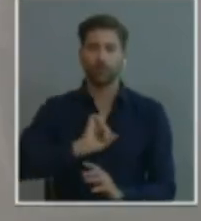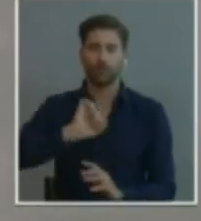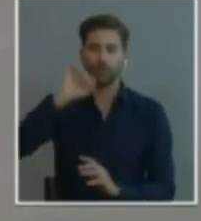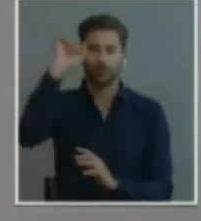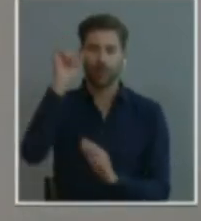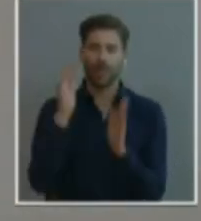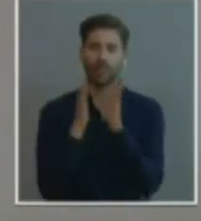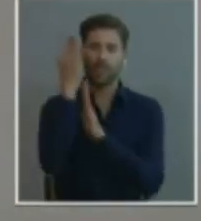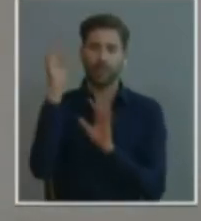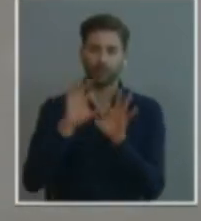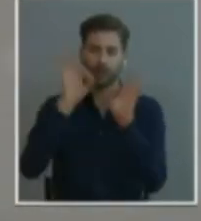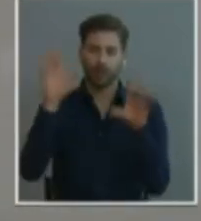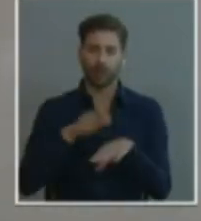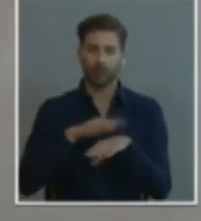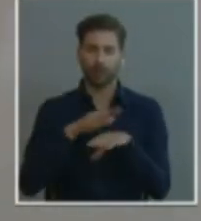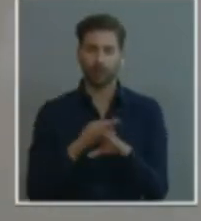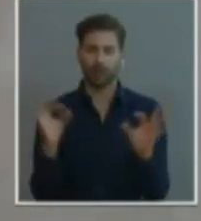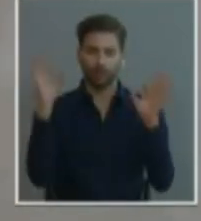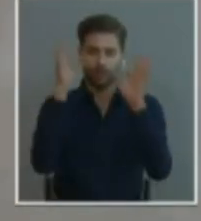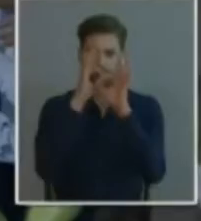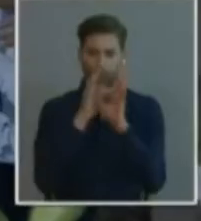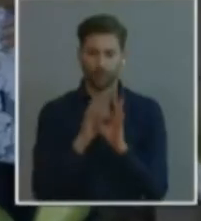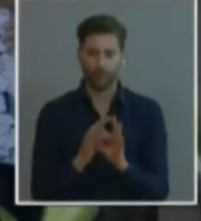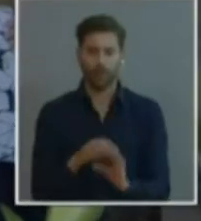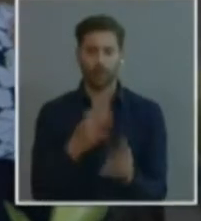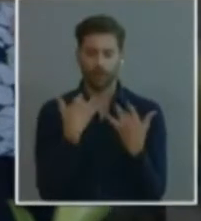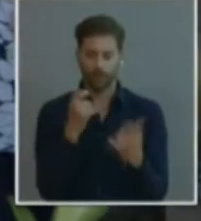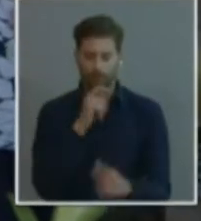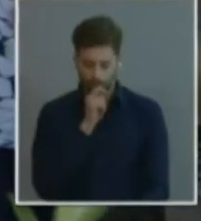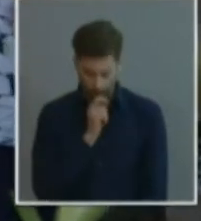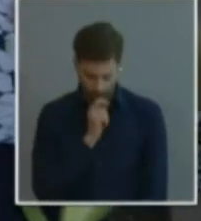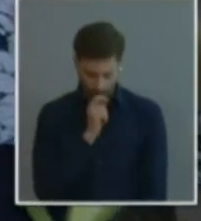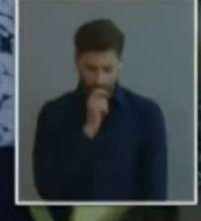Deus convosco, na unidade do Espírito Santo. Amém.